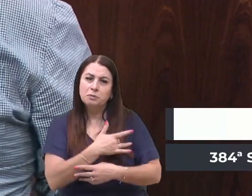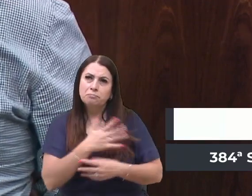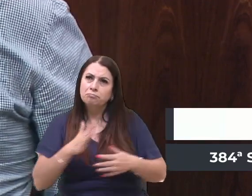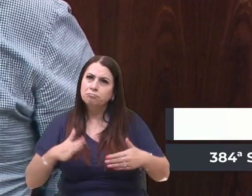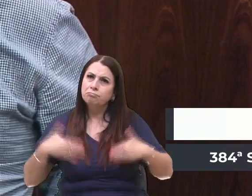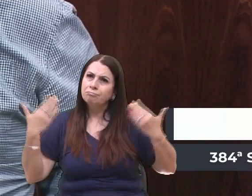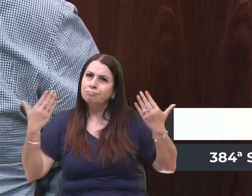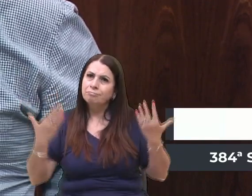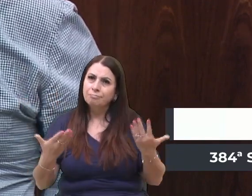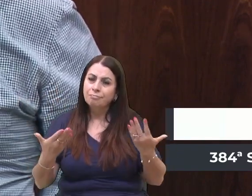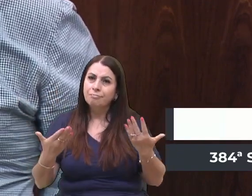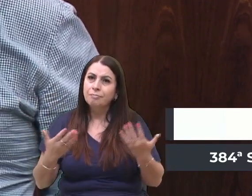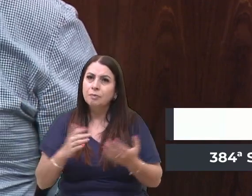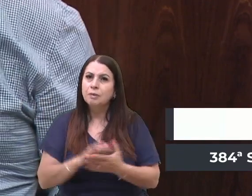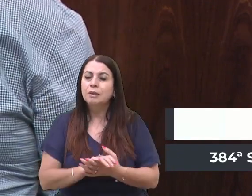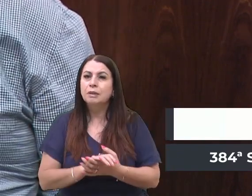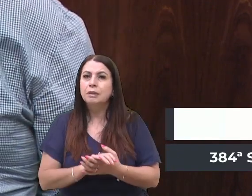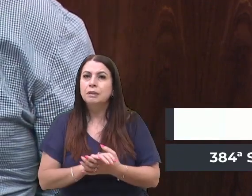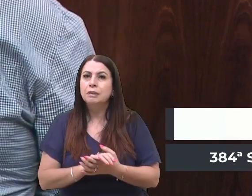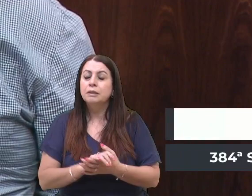surpreendi.